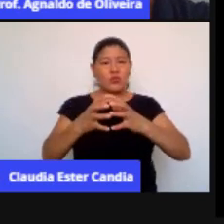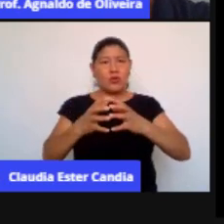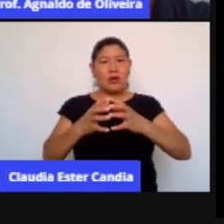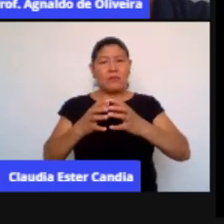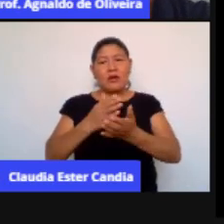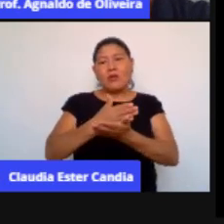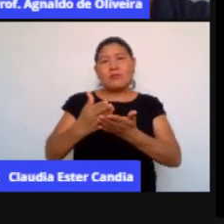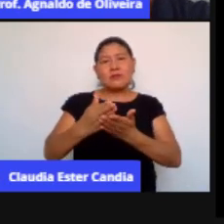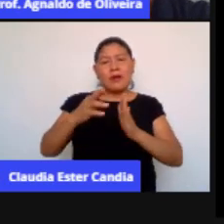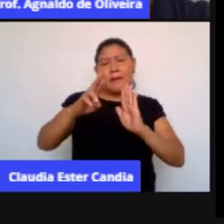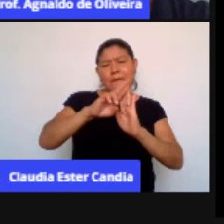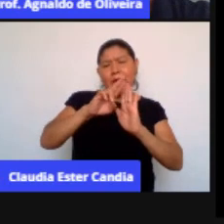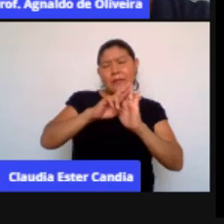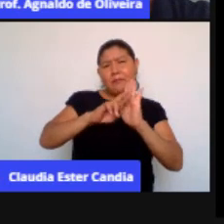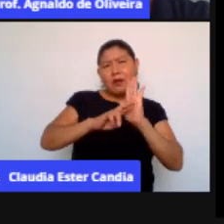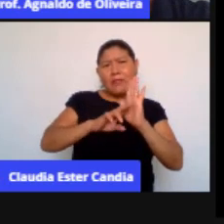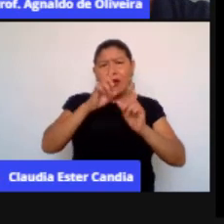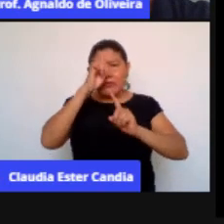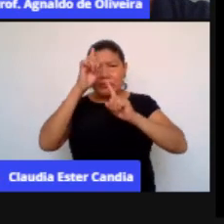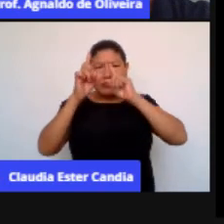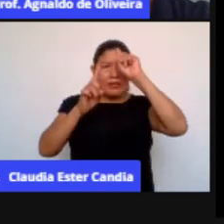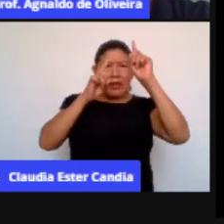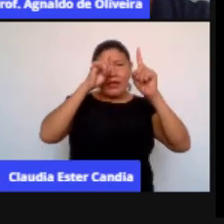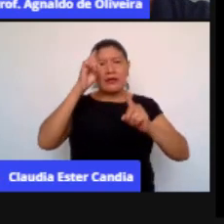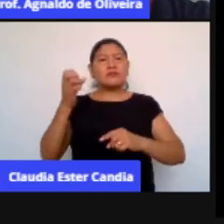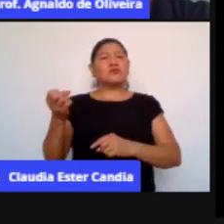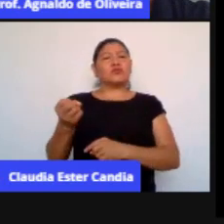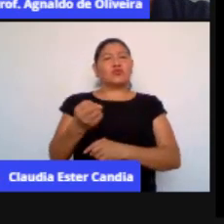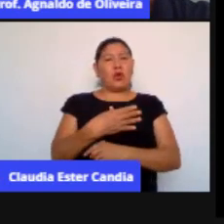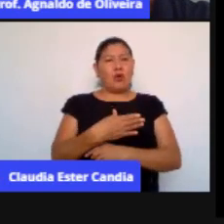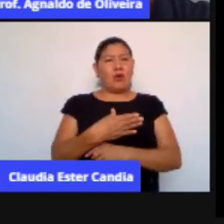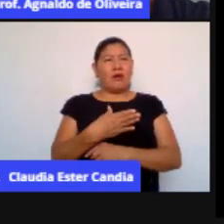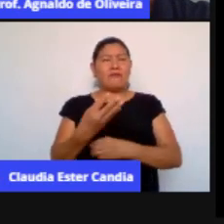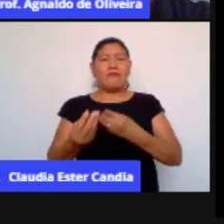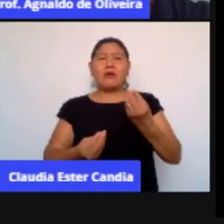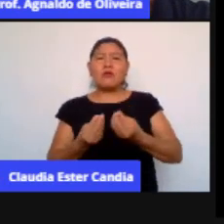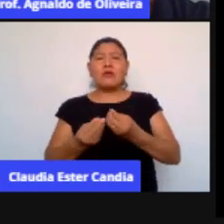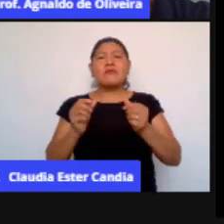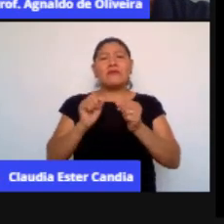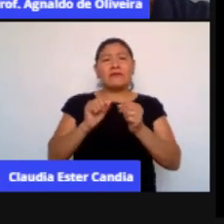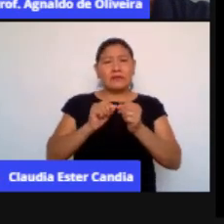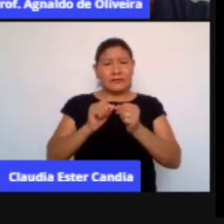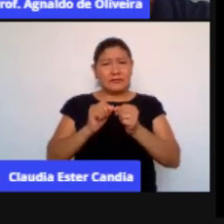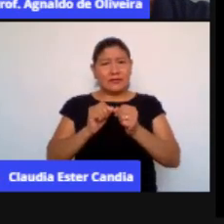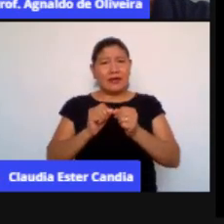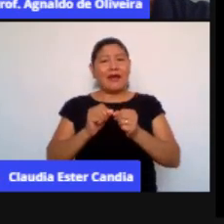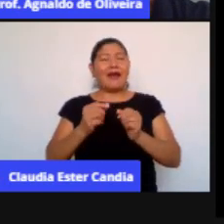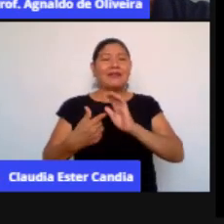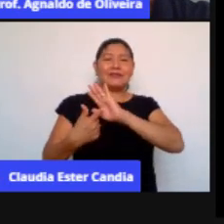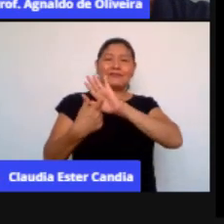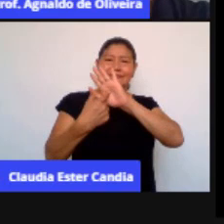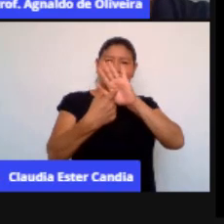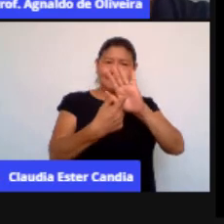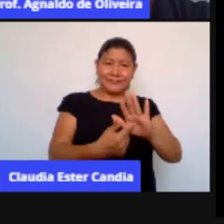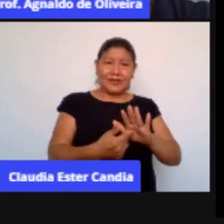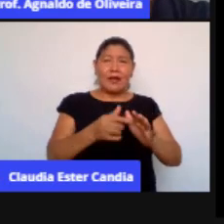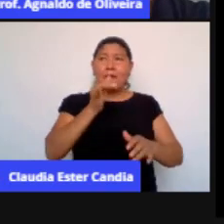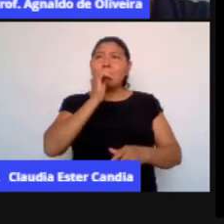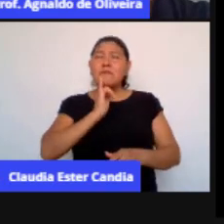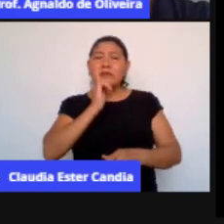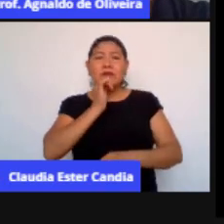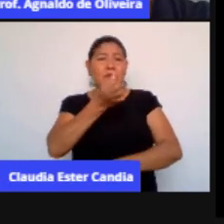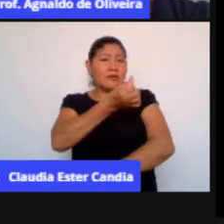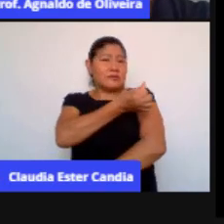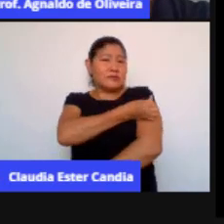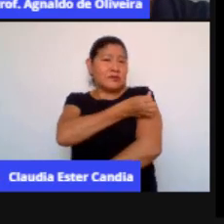Então, a gente acredita, né, pensando que ano que vem a gente pode ter uma situação normal, então o aluno que supondo esteja no sexto ano hoje, ano que vem ele